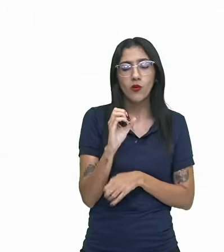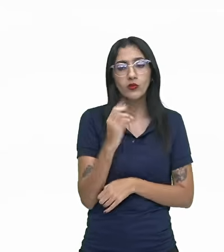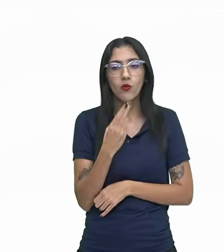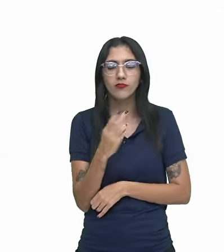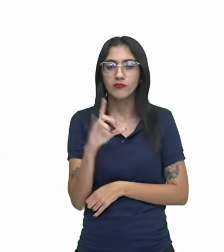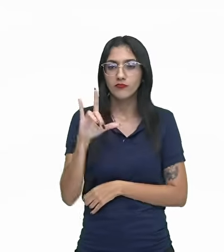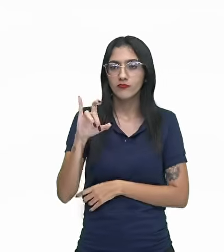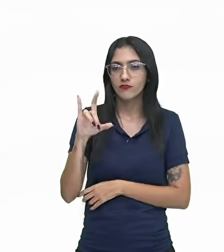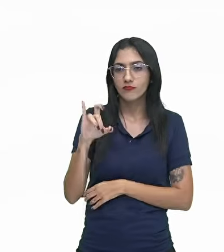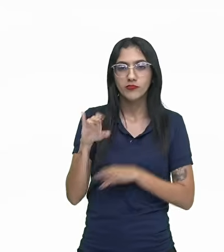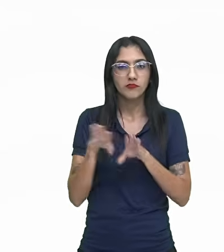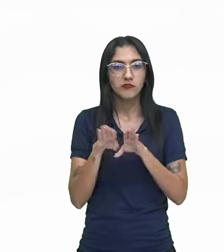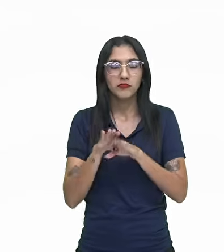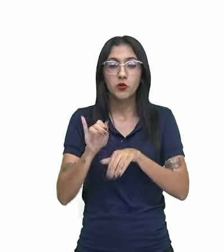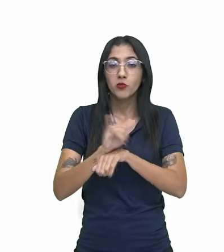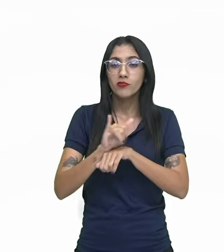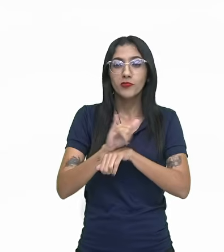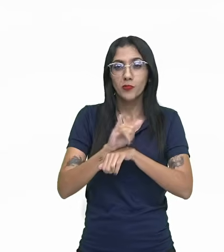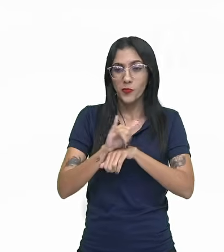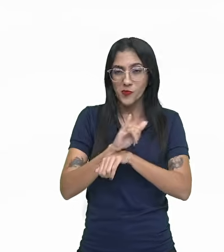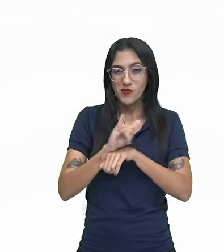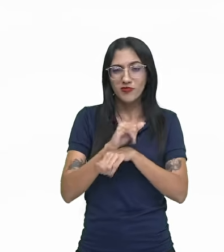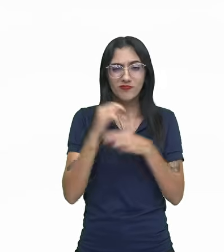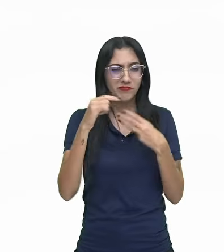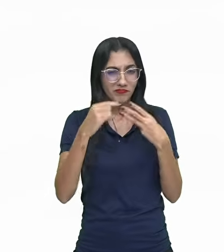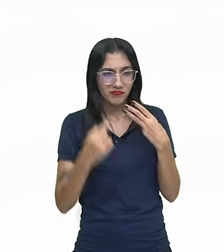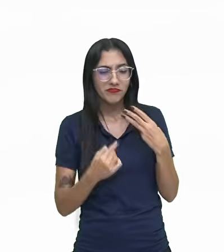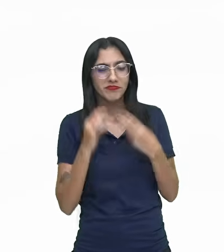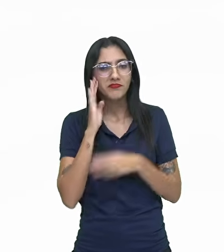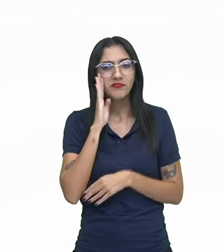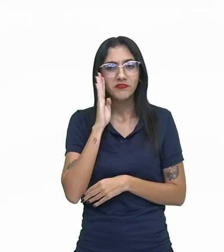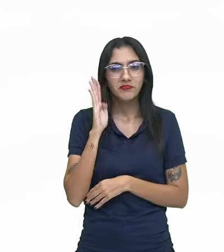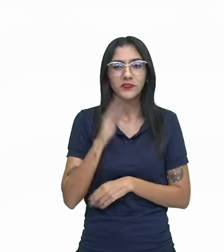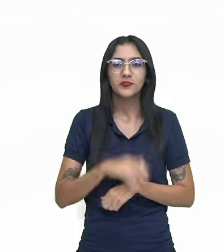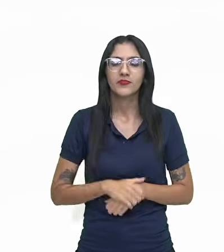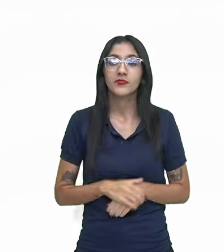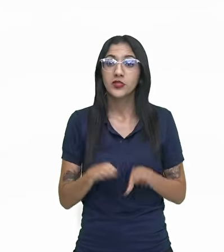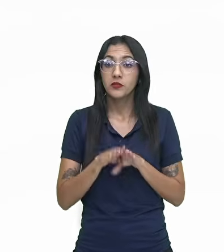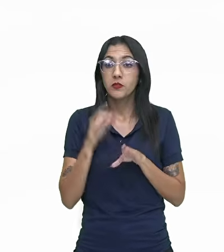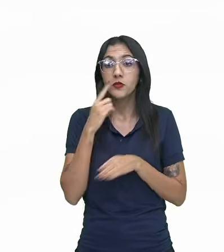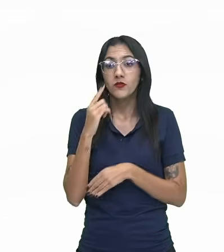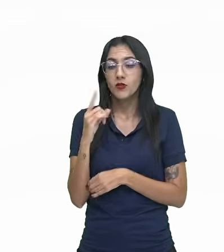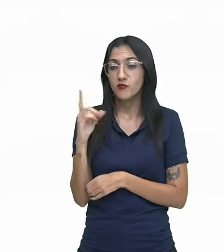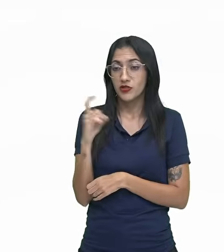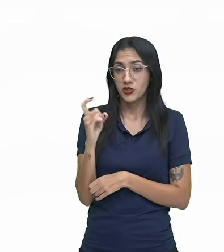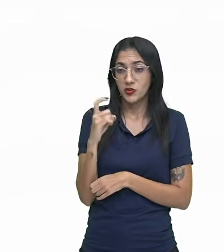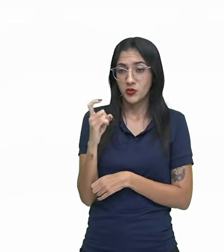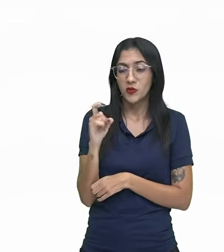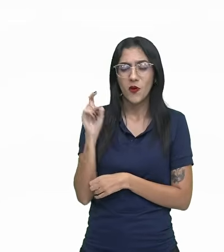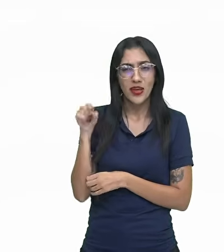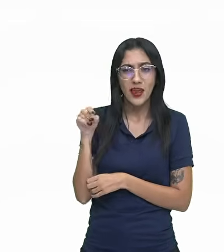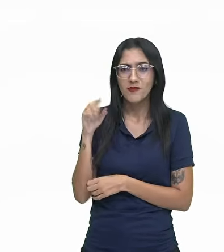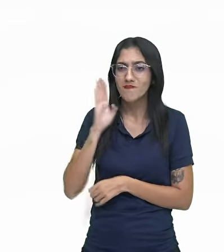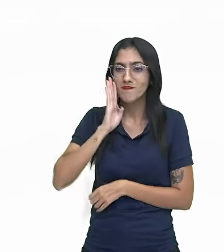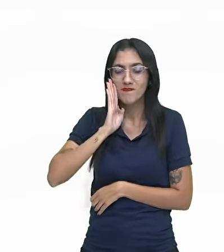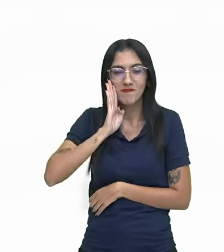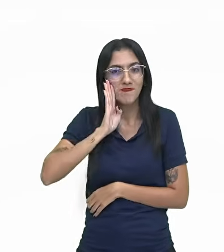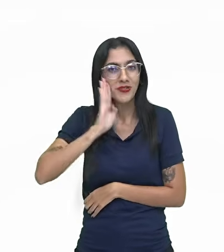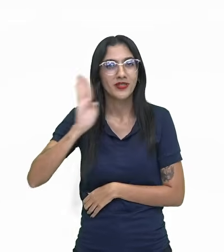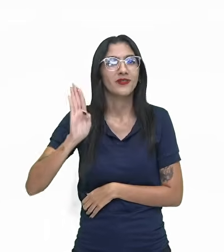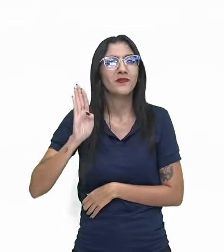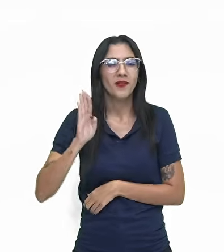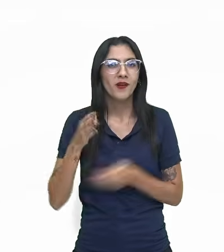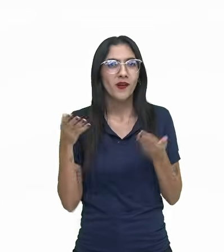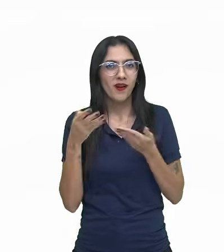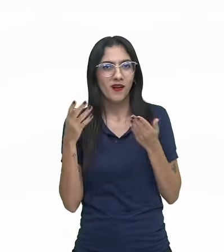Instagram, e no YouTube especificamente, não é? Até falei que o TikTok agora ganhou essa grande